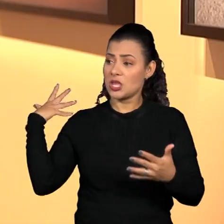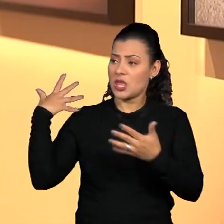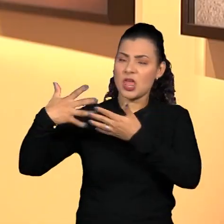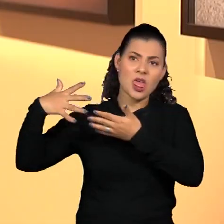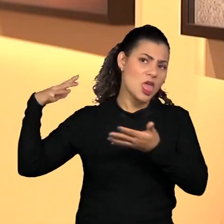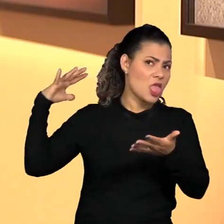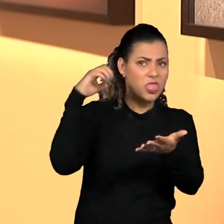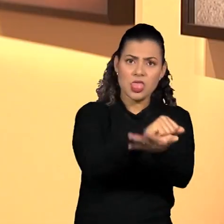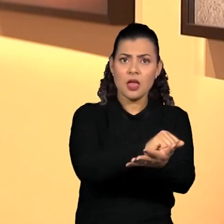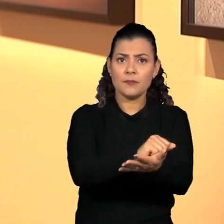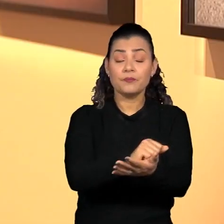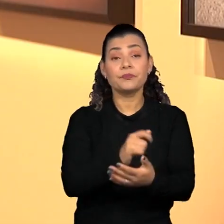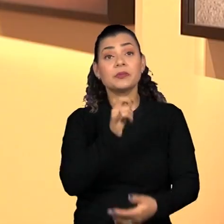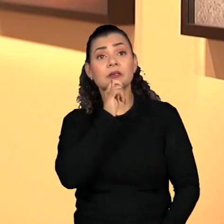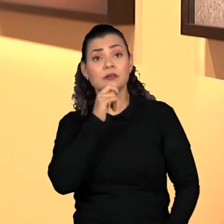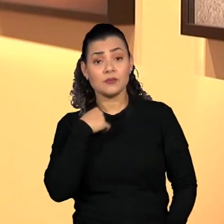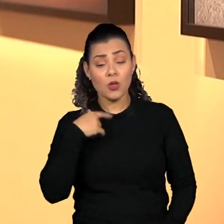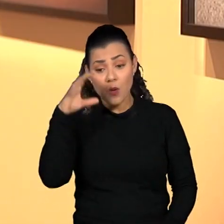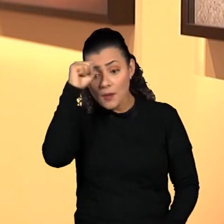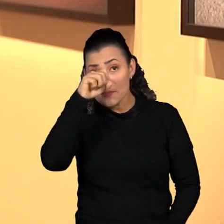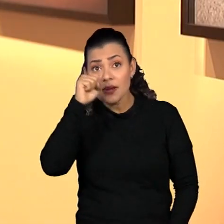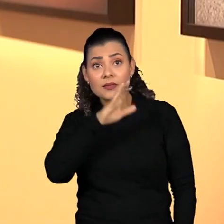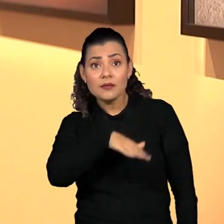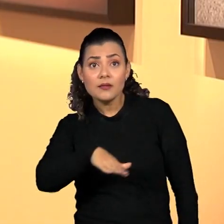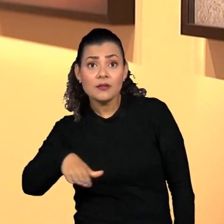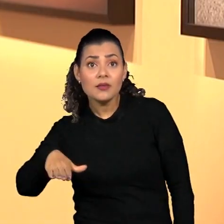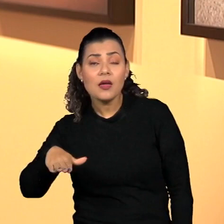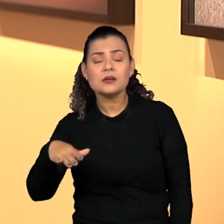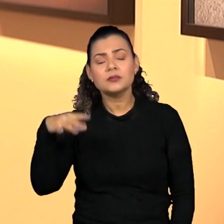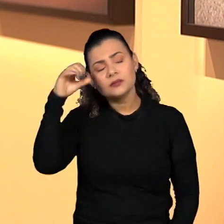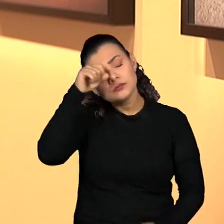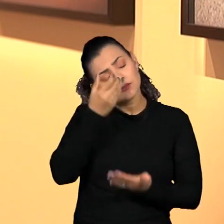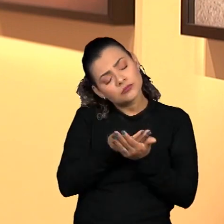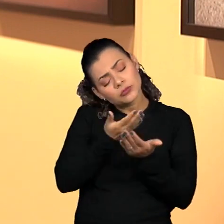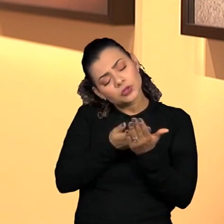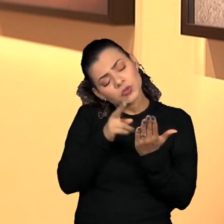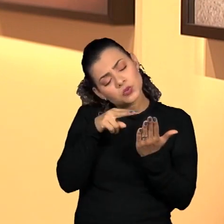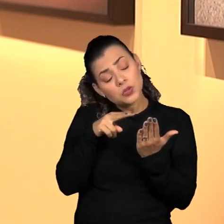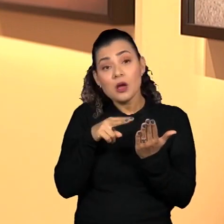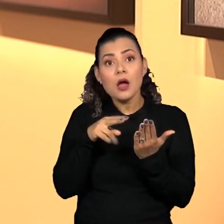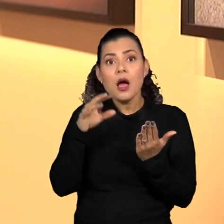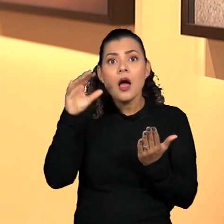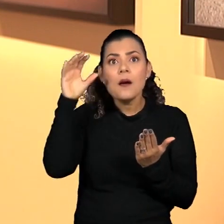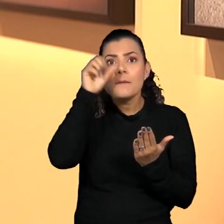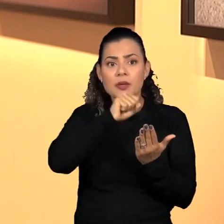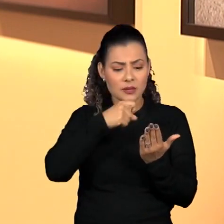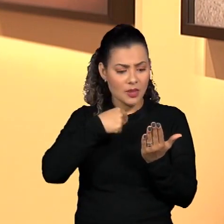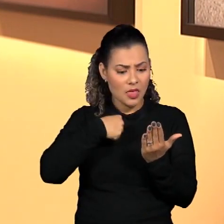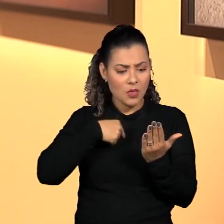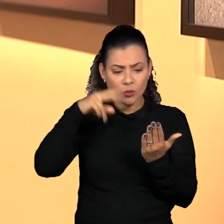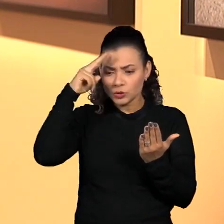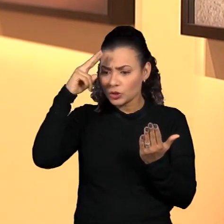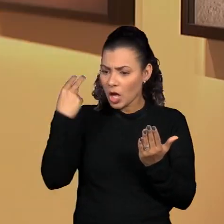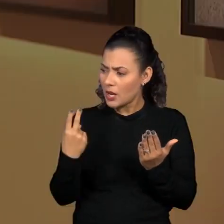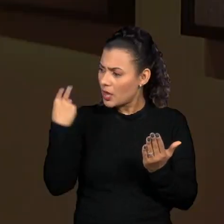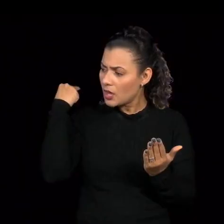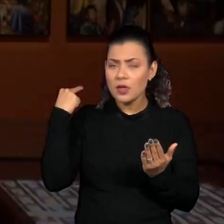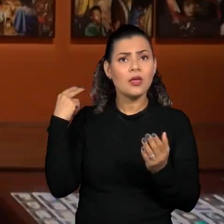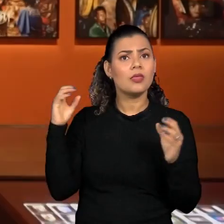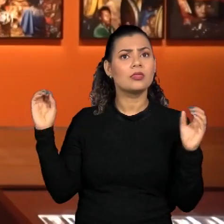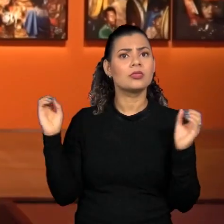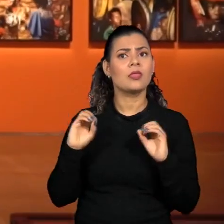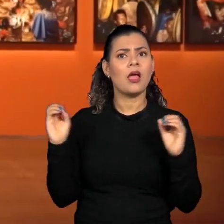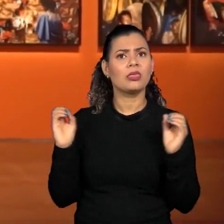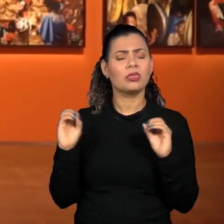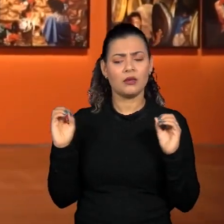Você aprender no seu primário, no seu ginasial, no seu científico, que você não tem uma história do negro,